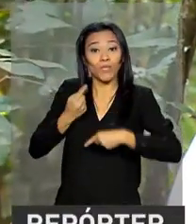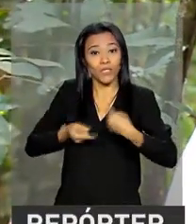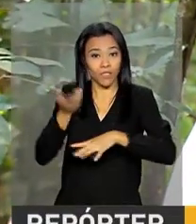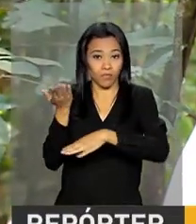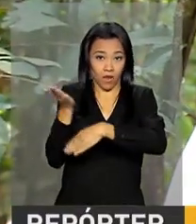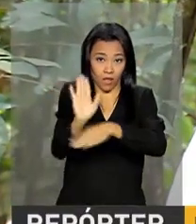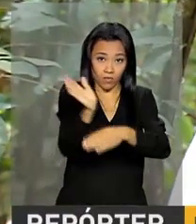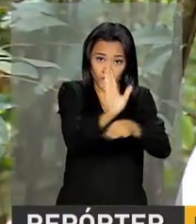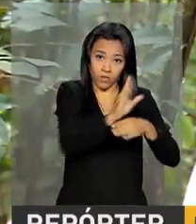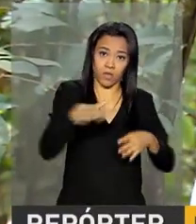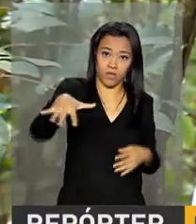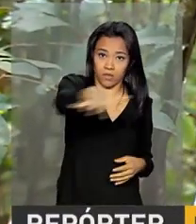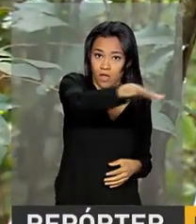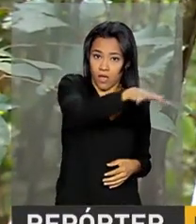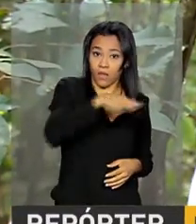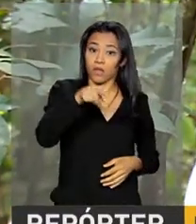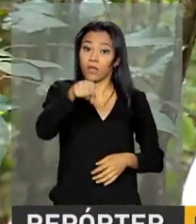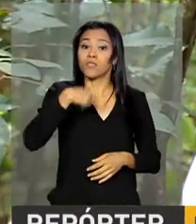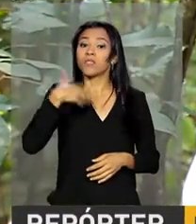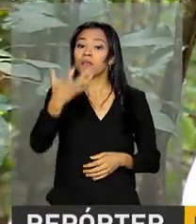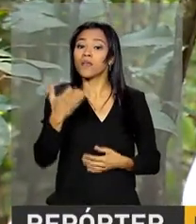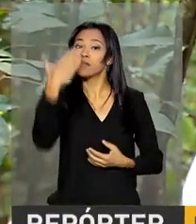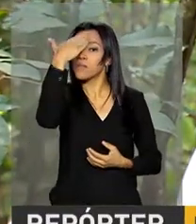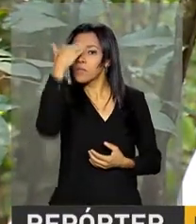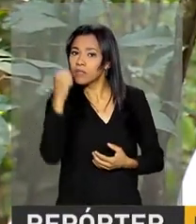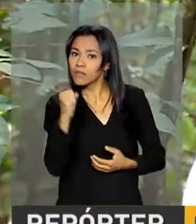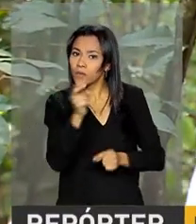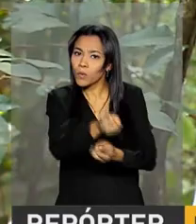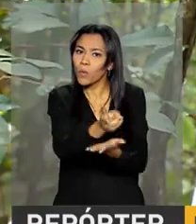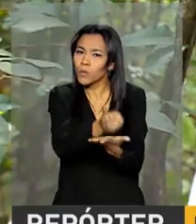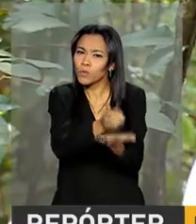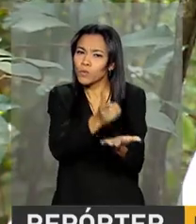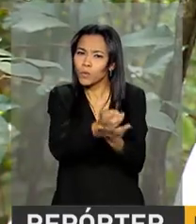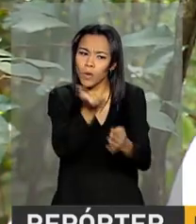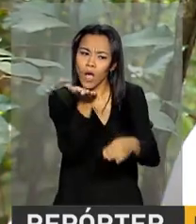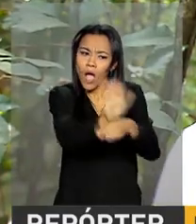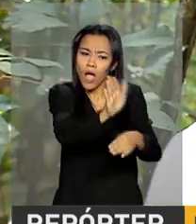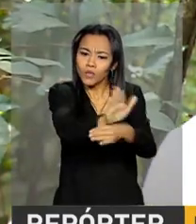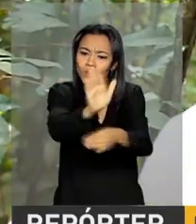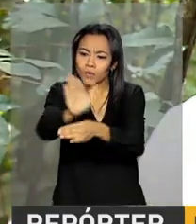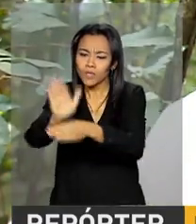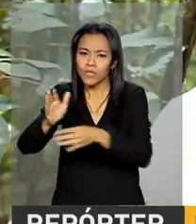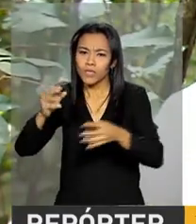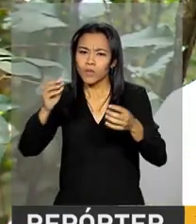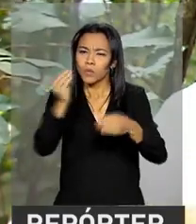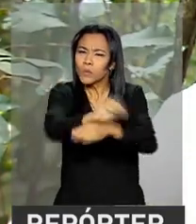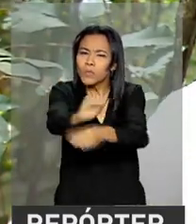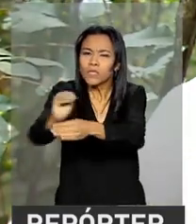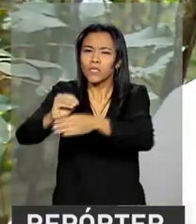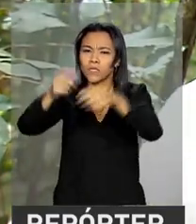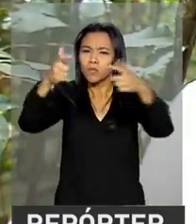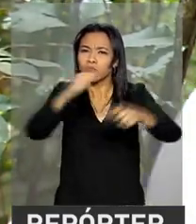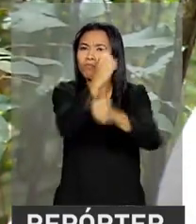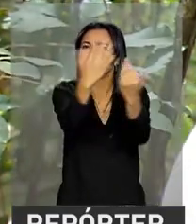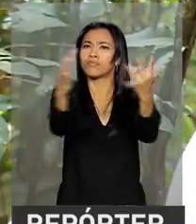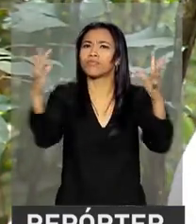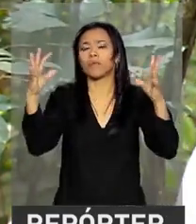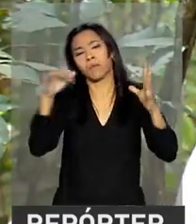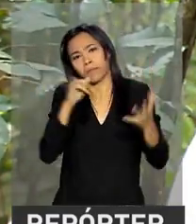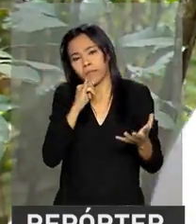se as unidades estão preservando a biodiversidade e se ao longo do tempo alguma coisa pode estar mudando pode ser uma